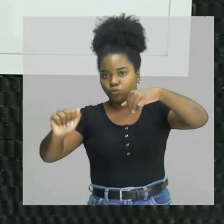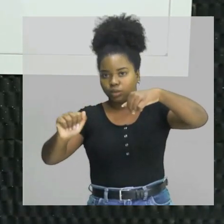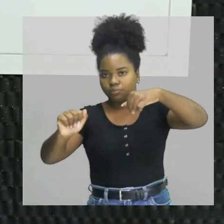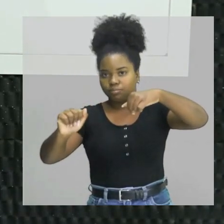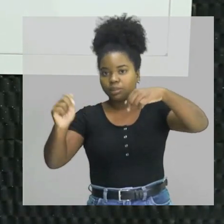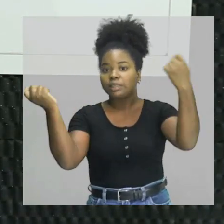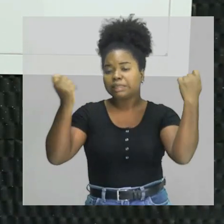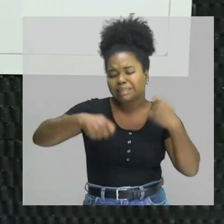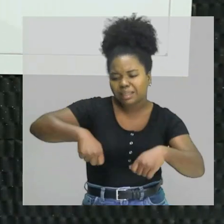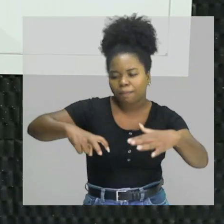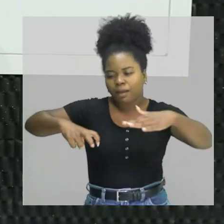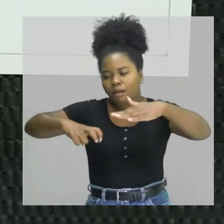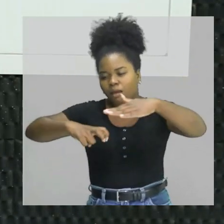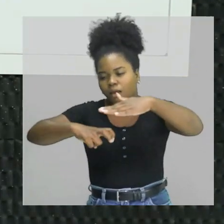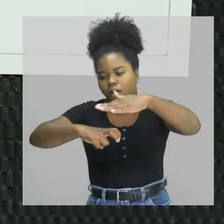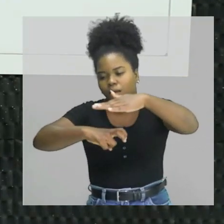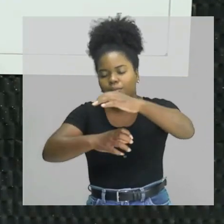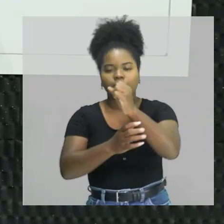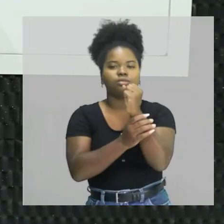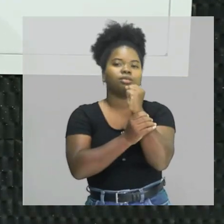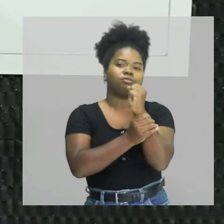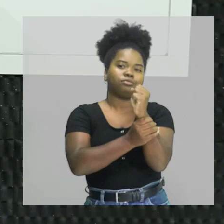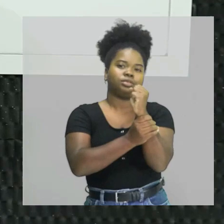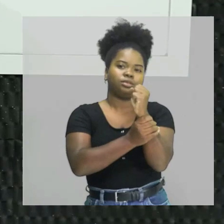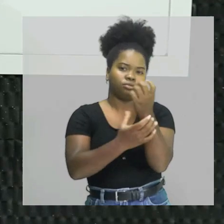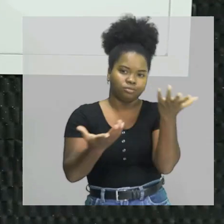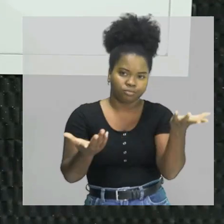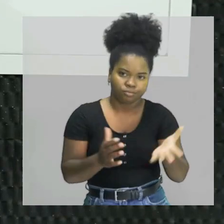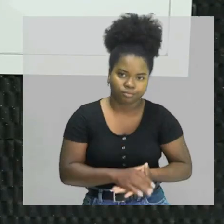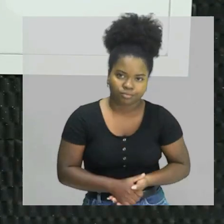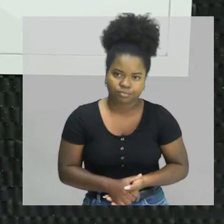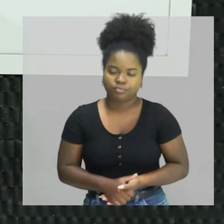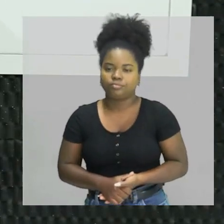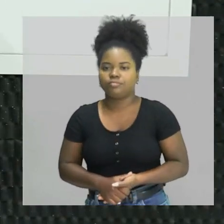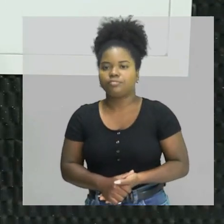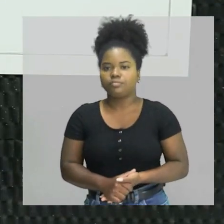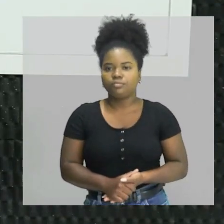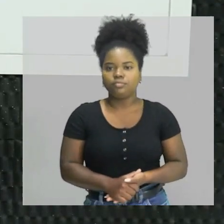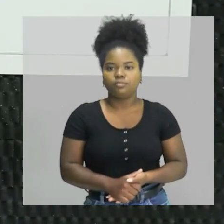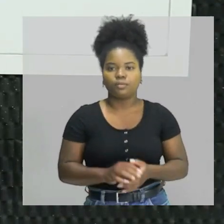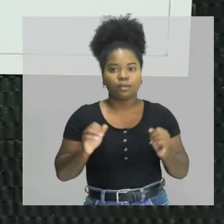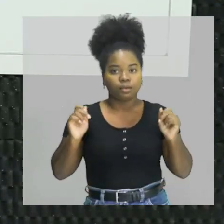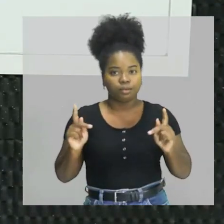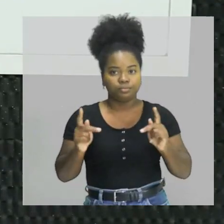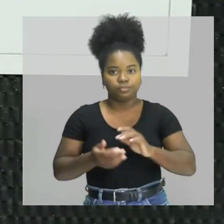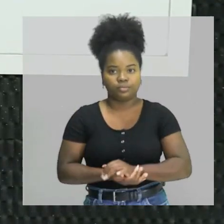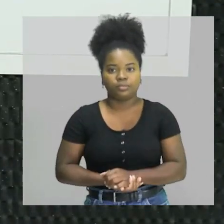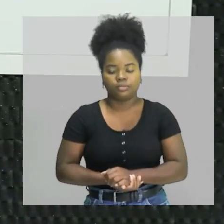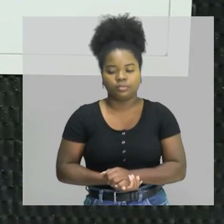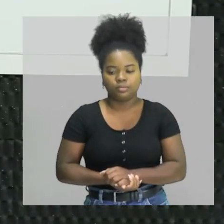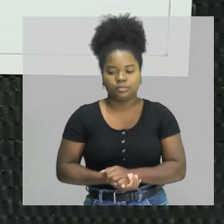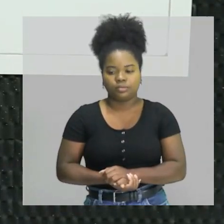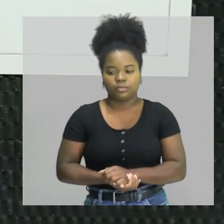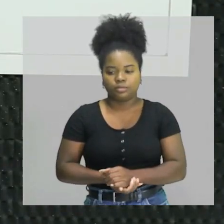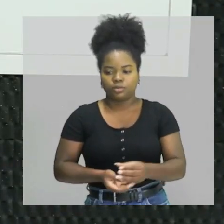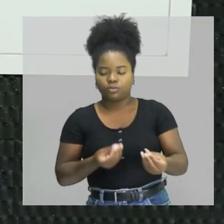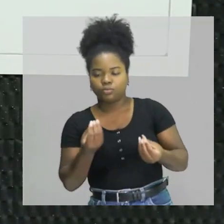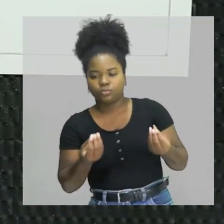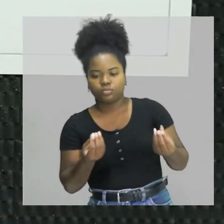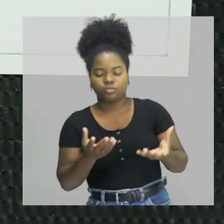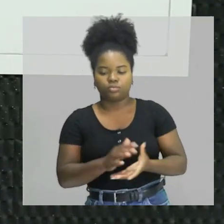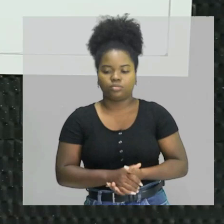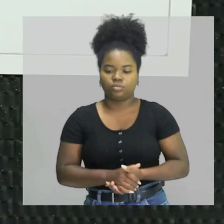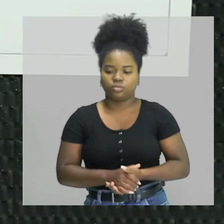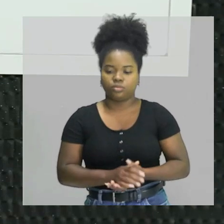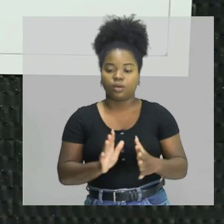possa passar com segurança, com todas essas recomendações. Beleza, galera? Então, o que eu tenho que saber? Tem que saber qual é